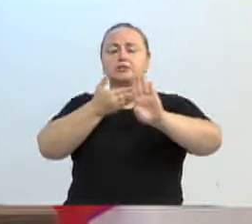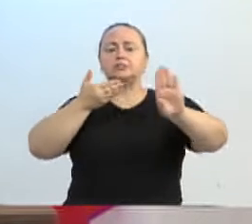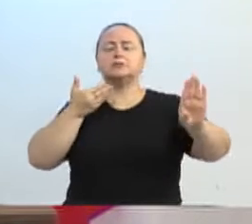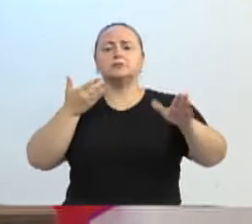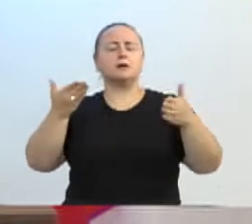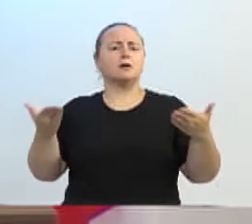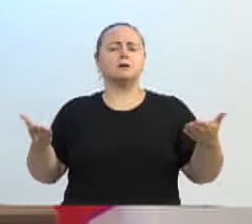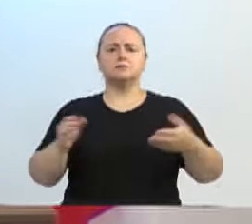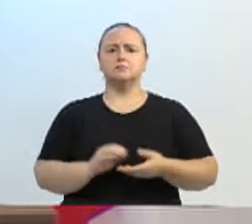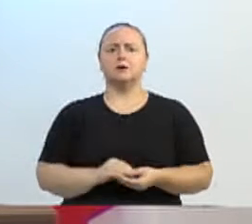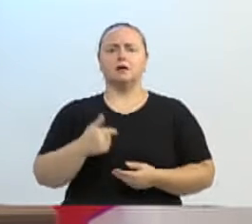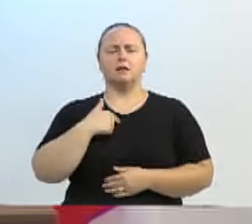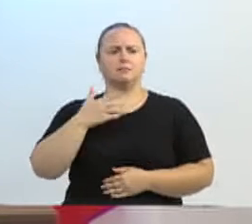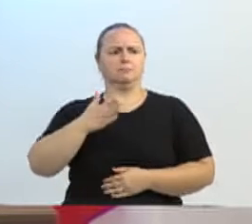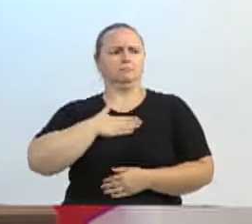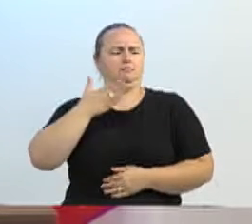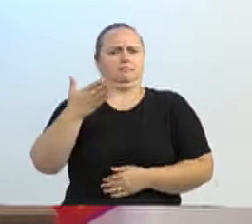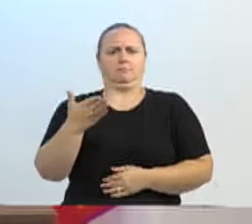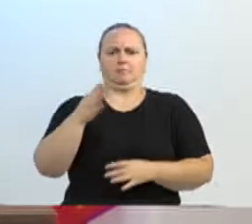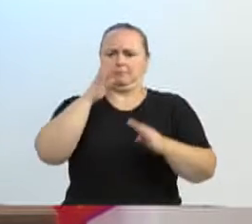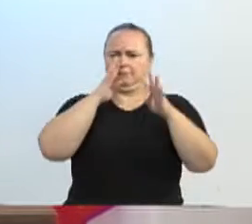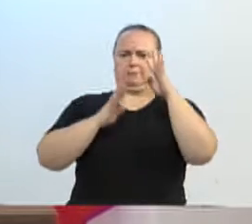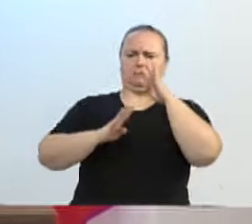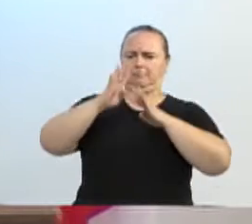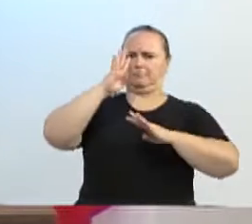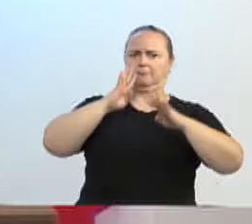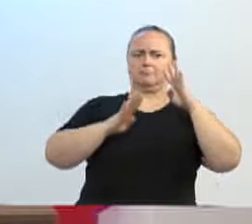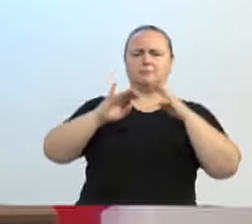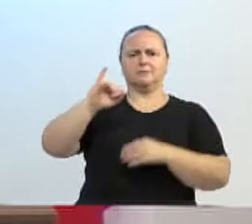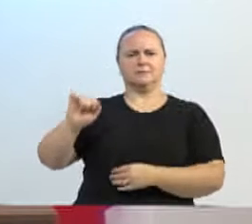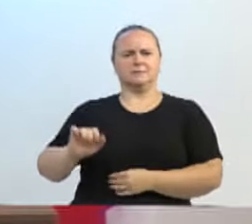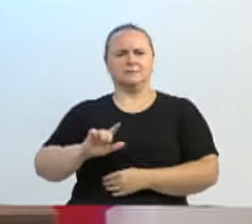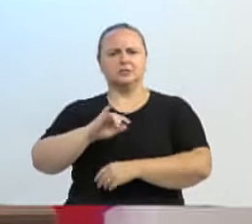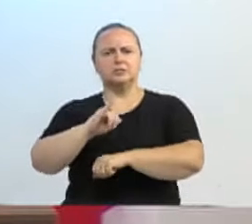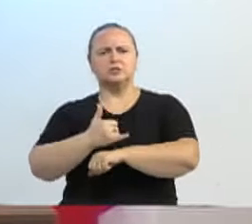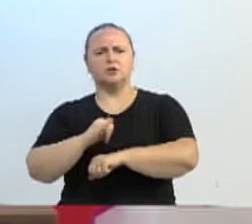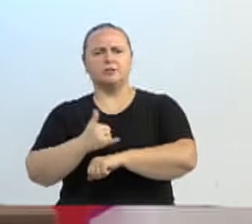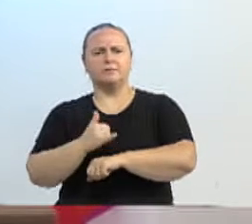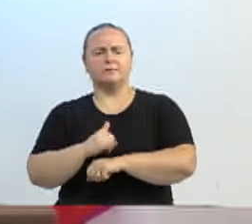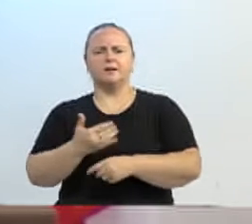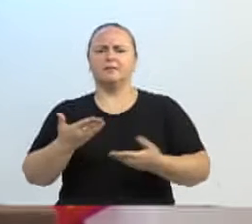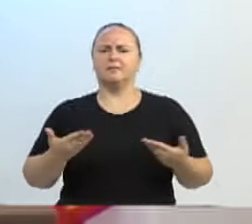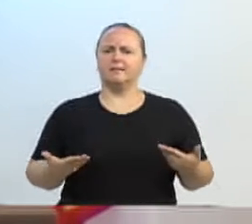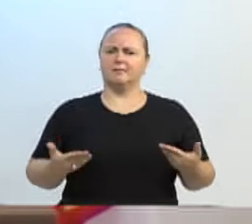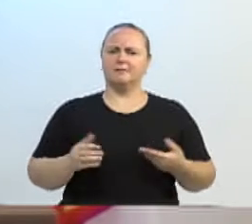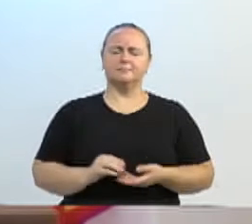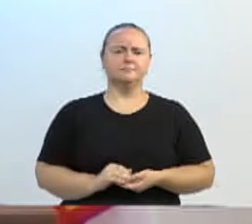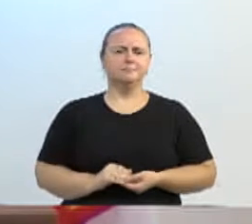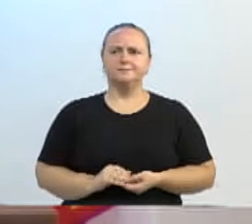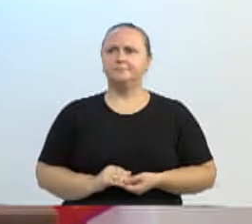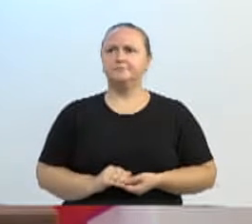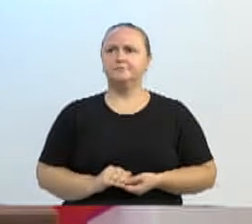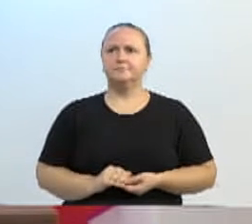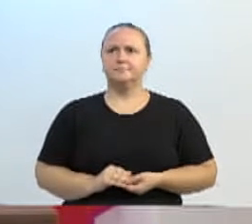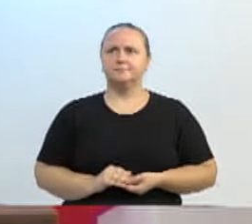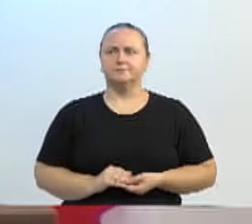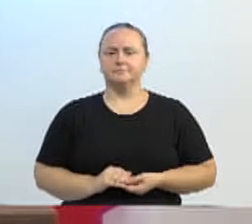fui surpreendido com uma crítica minha lá em Joinville, a terra do Partido Novo lá,